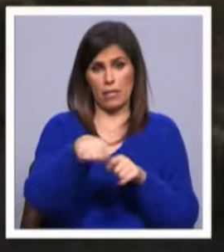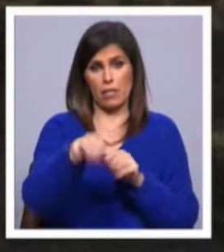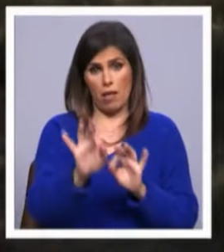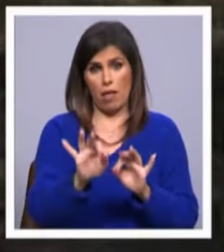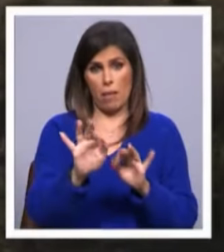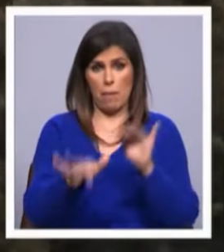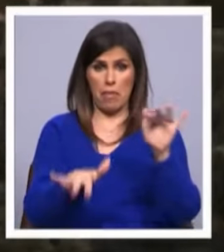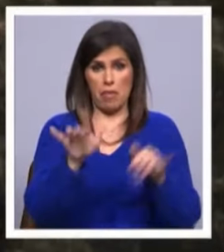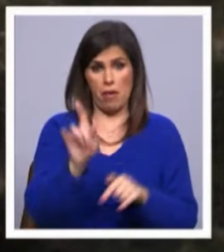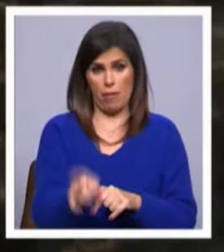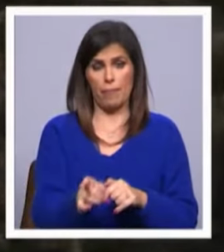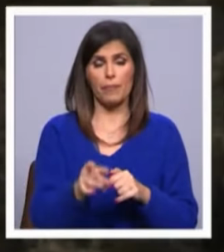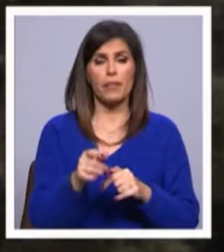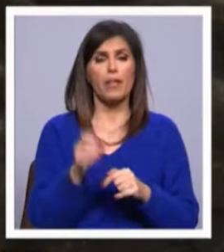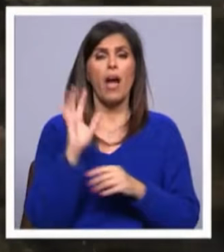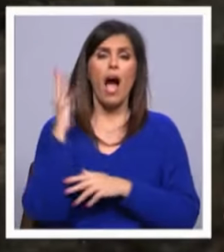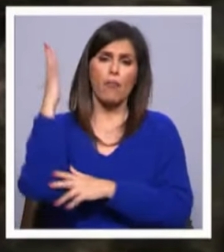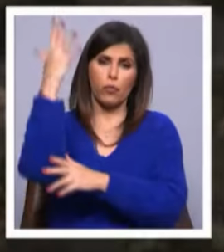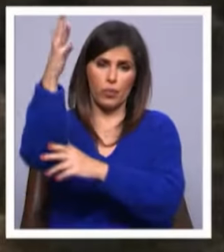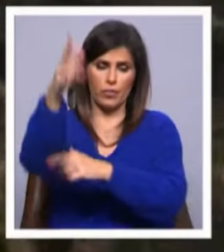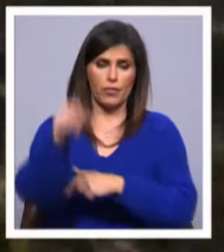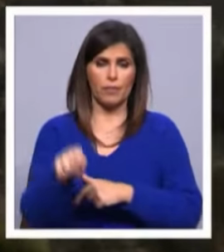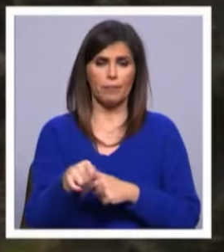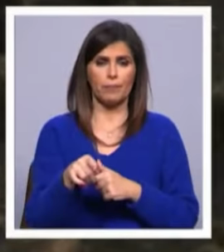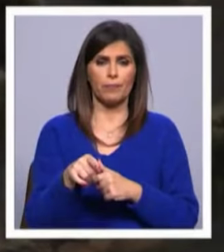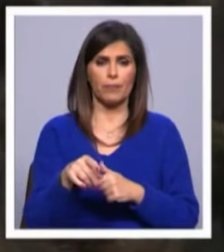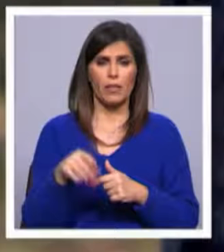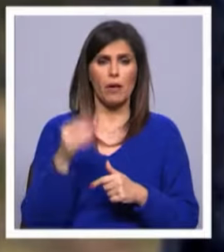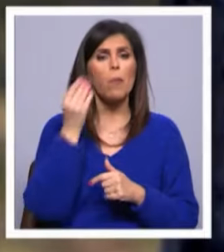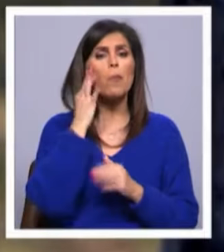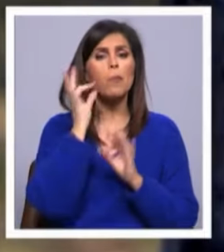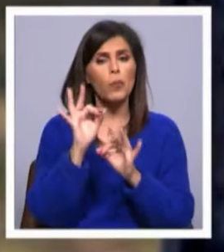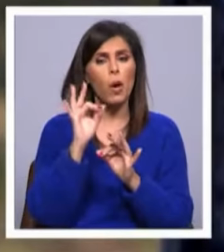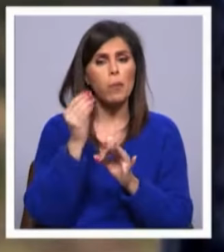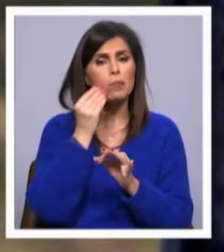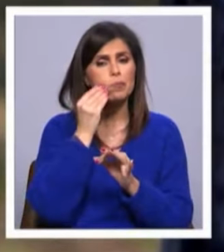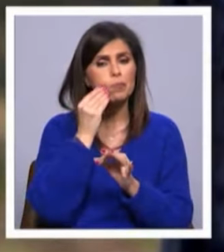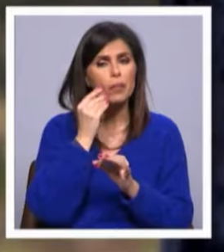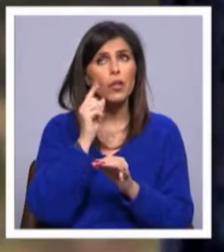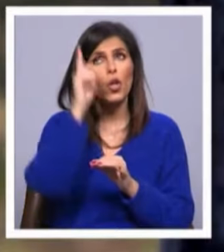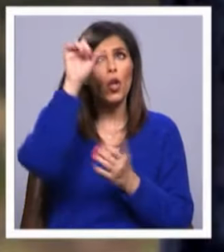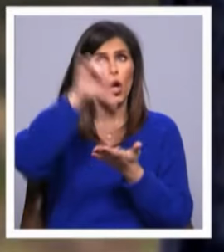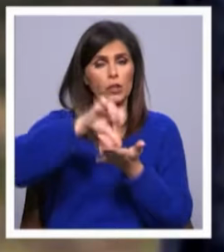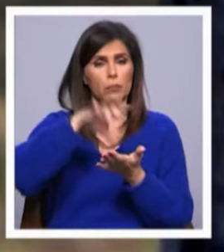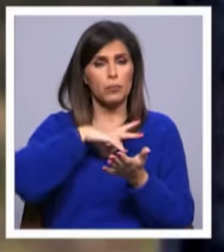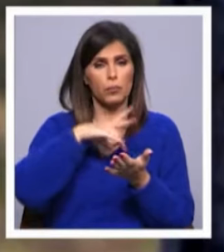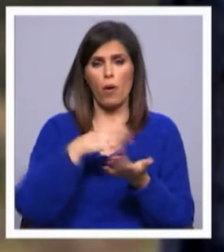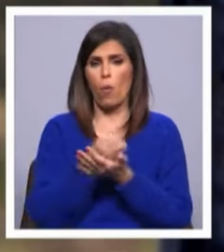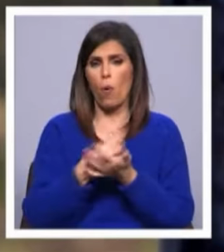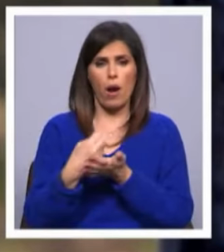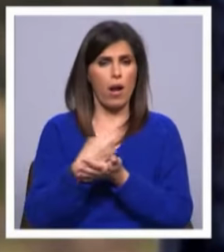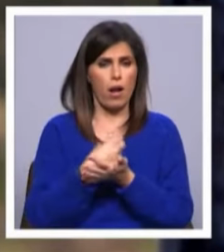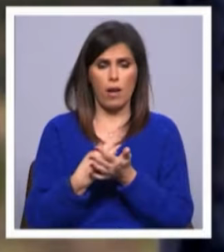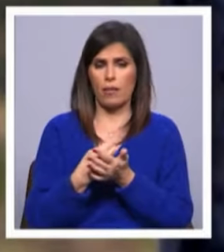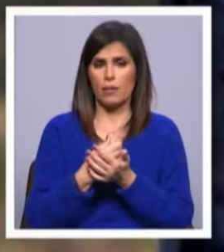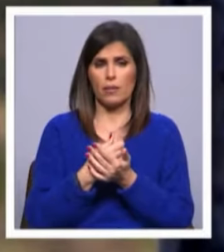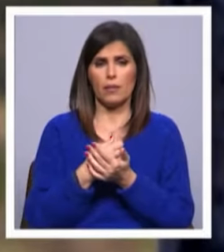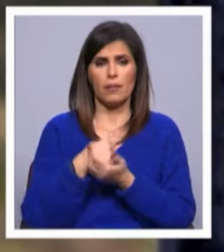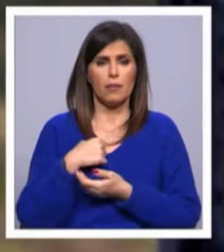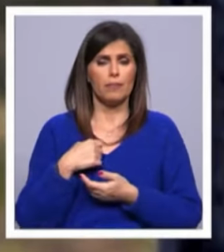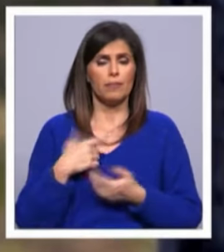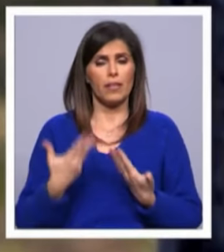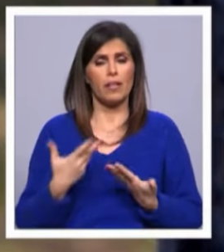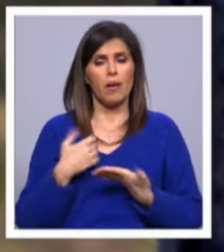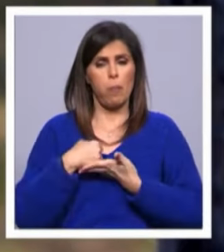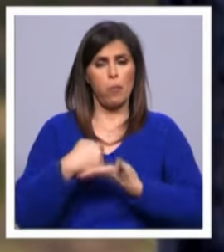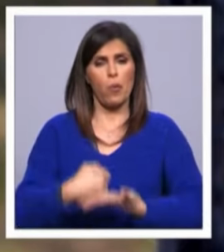hectare. Para a floresta autóctone no norte e no centro de Portugal, não existe uma